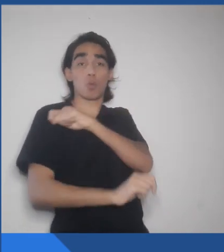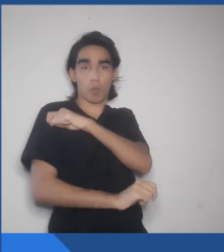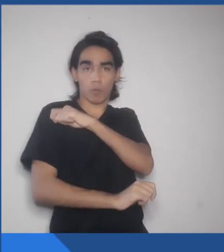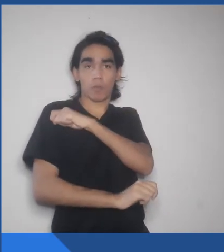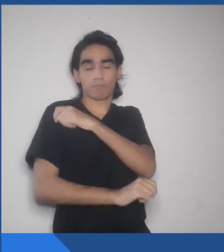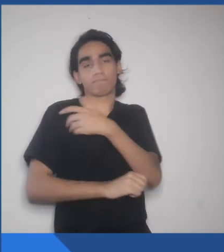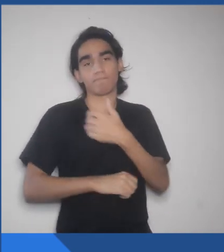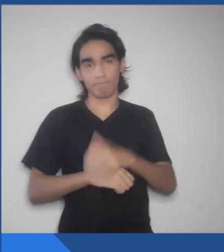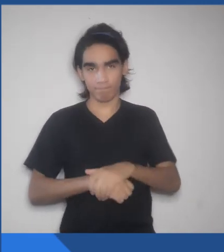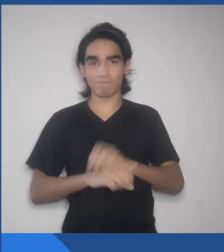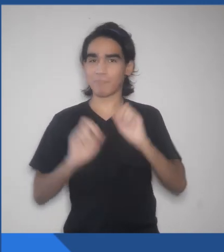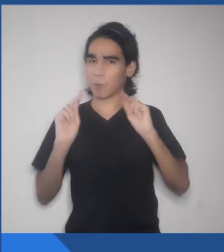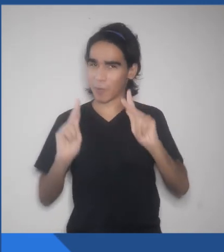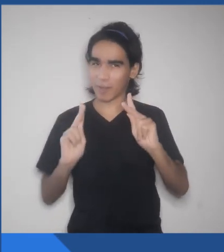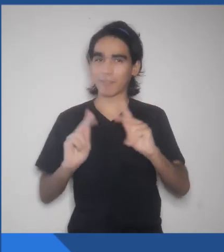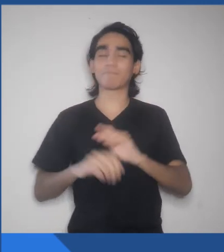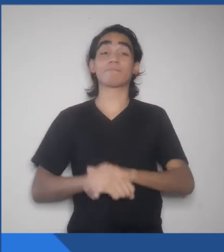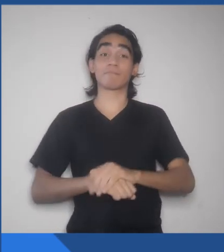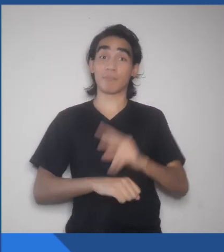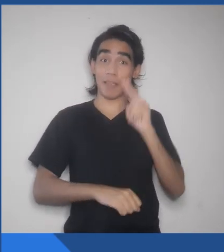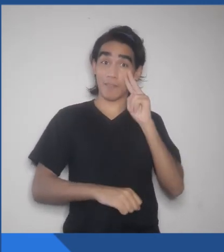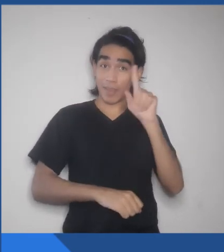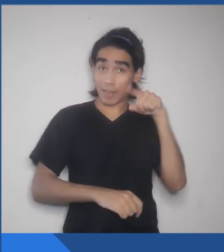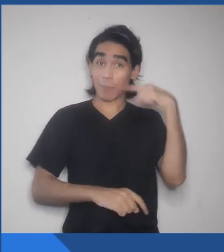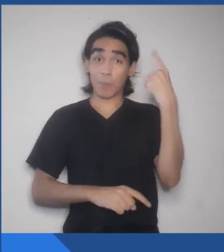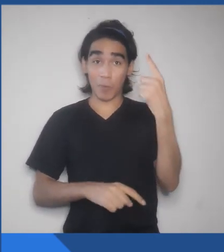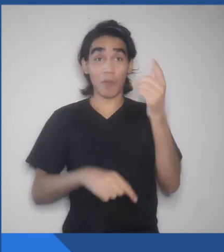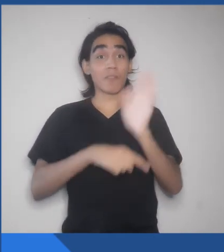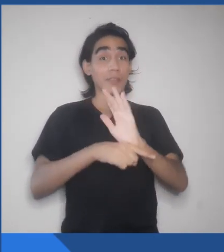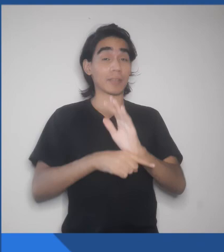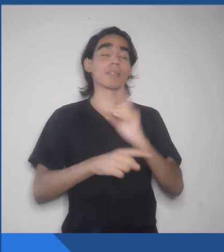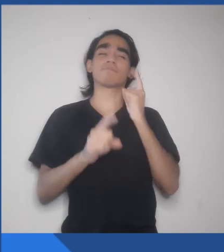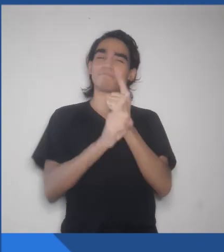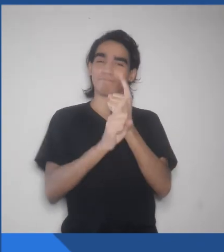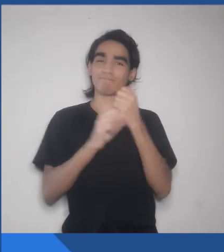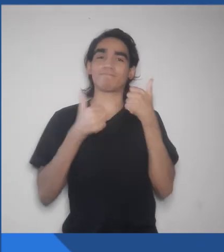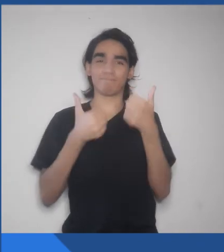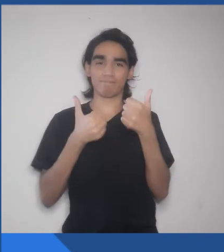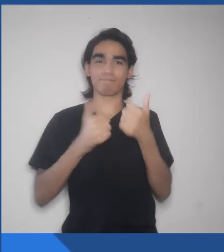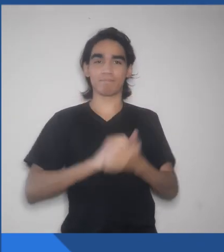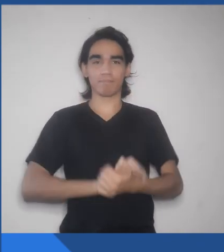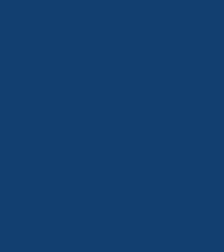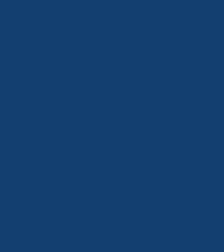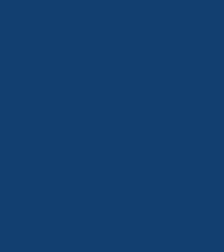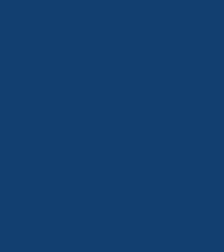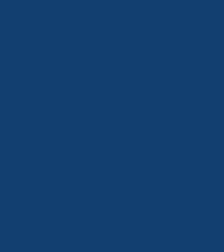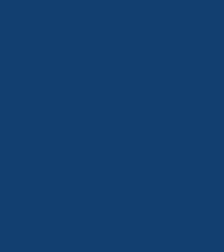perspectiva do estudante. Ok? Então eu te vejo no próximo vídeo, fico por aqui, até mais.